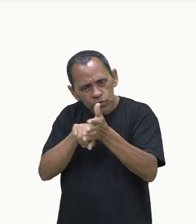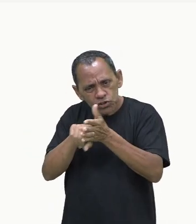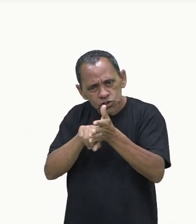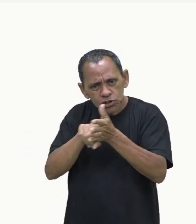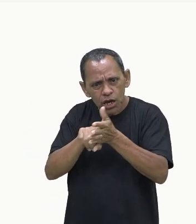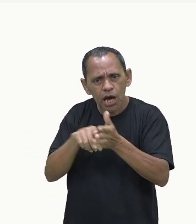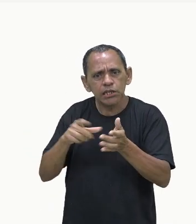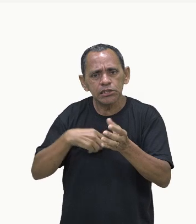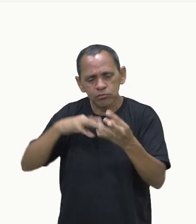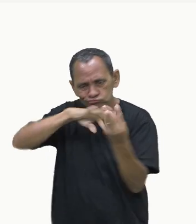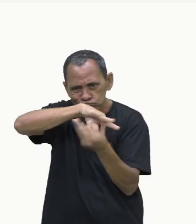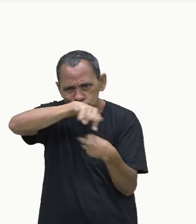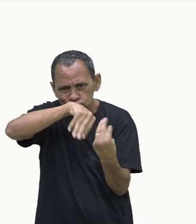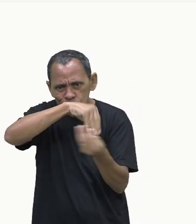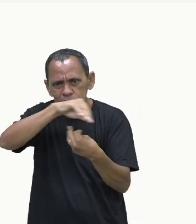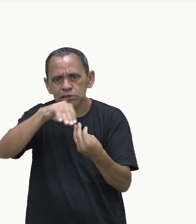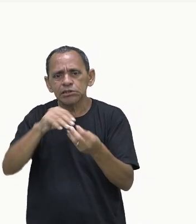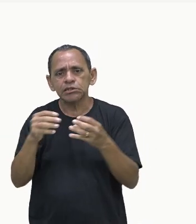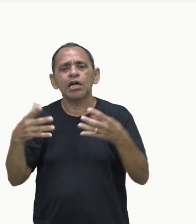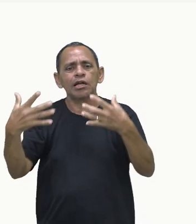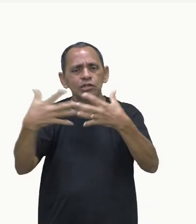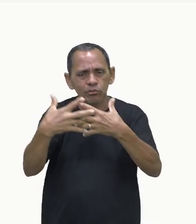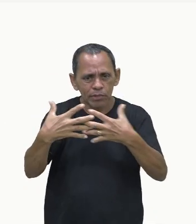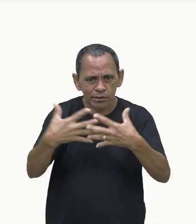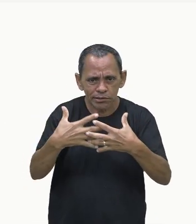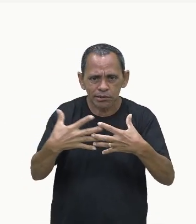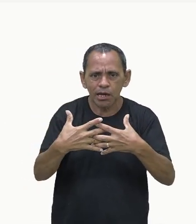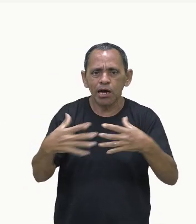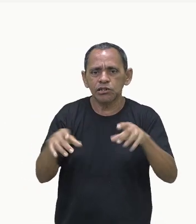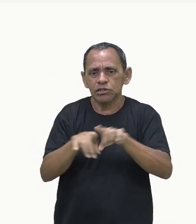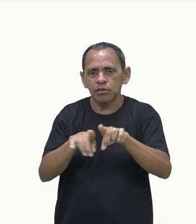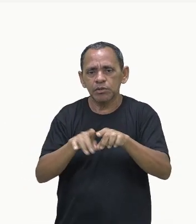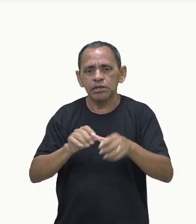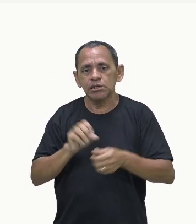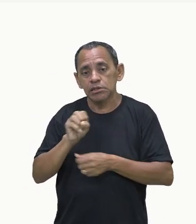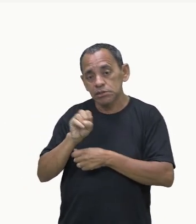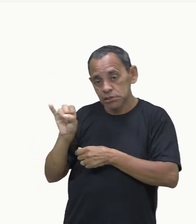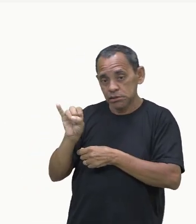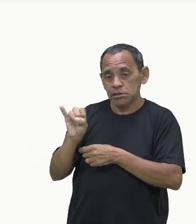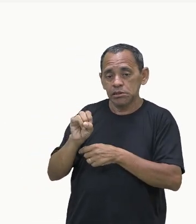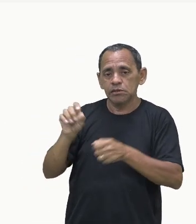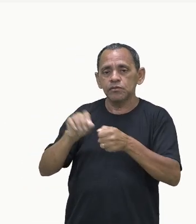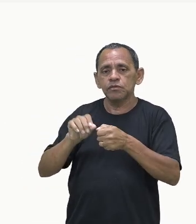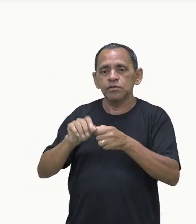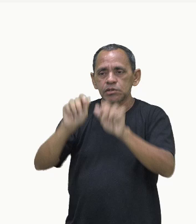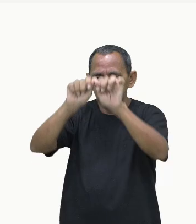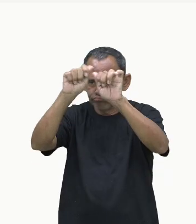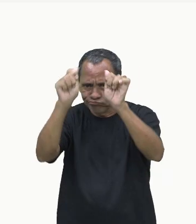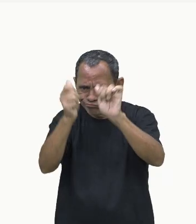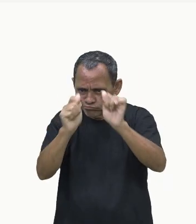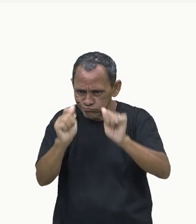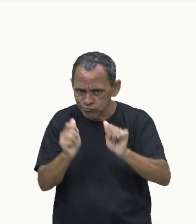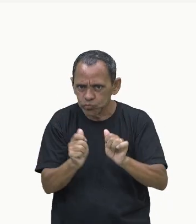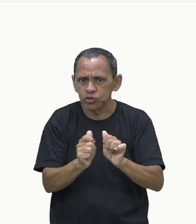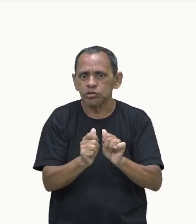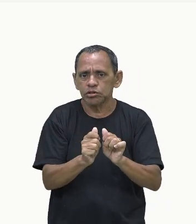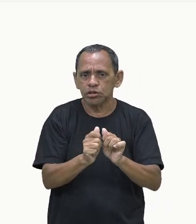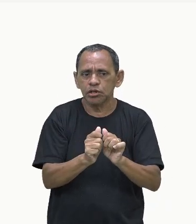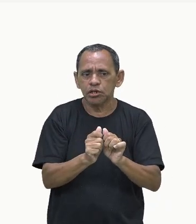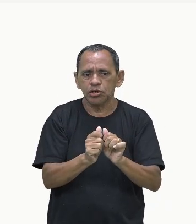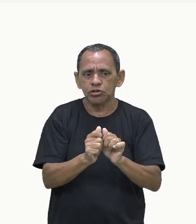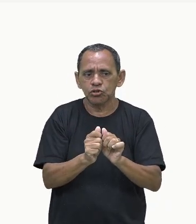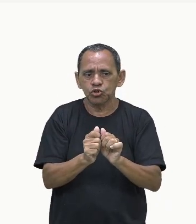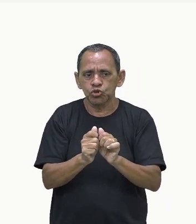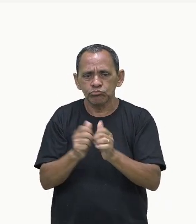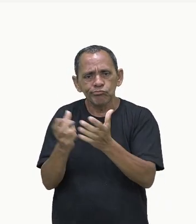Imaginem vocês que se eu fizer um desenho aqui, né? Se eu fizer aqui um desenho, ó, eu